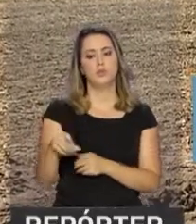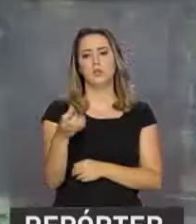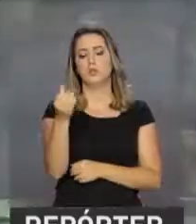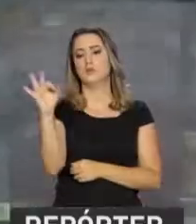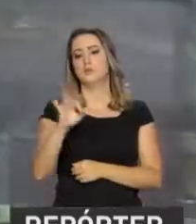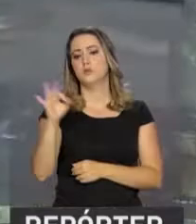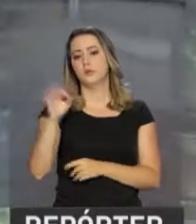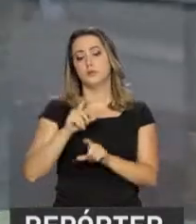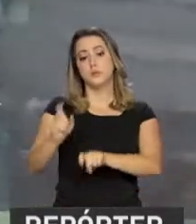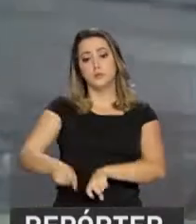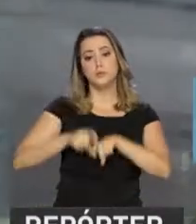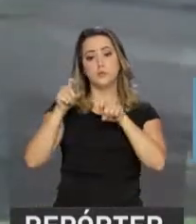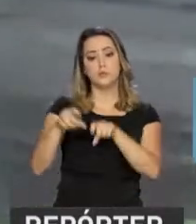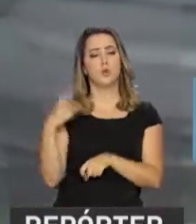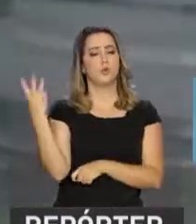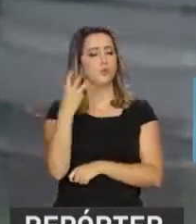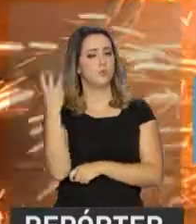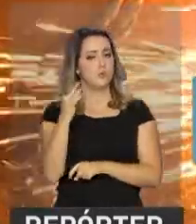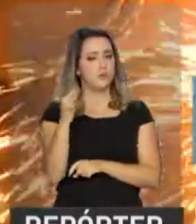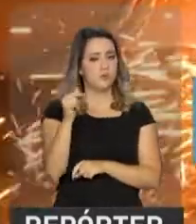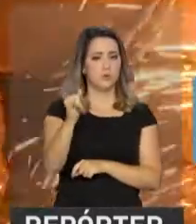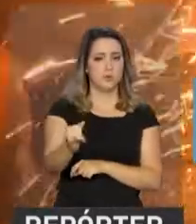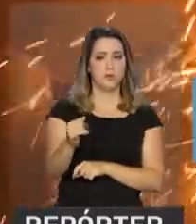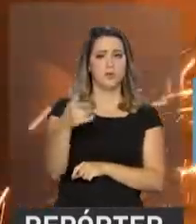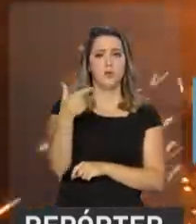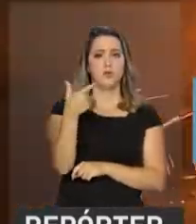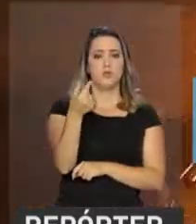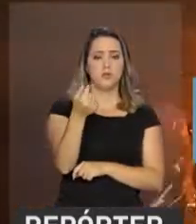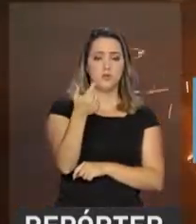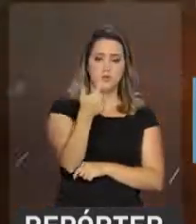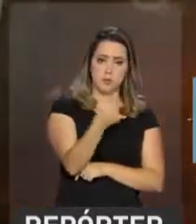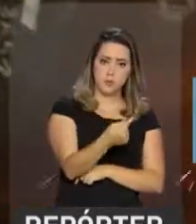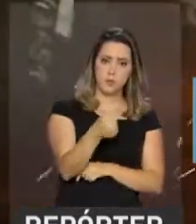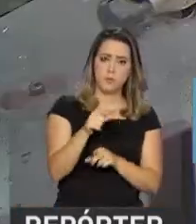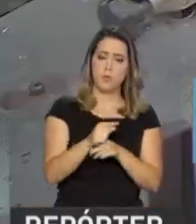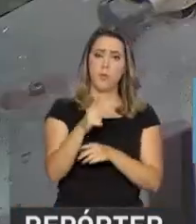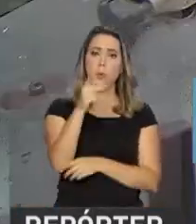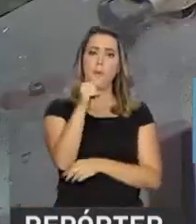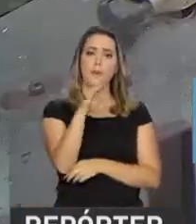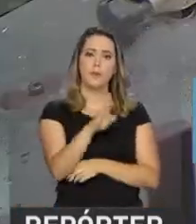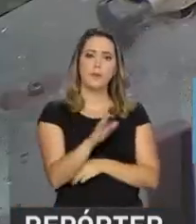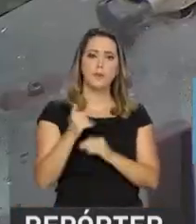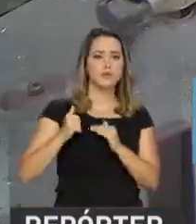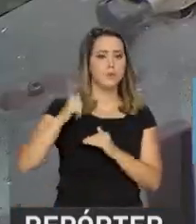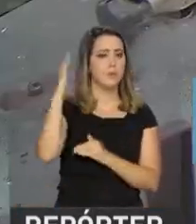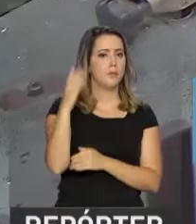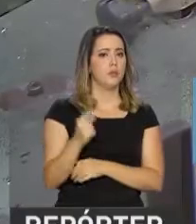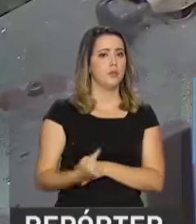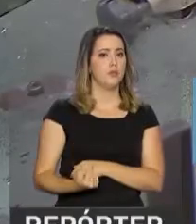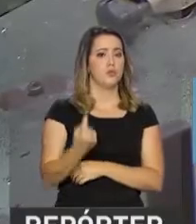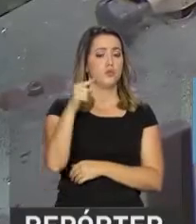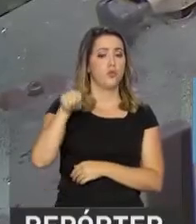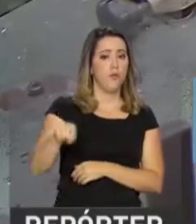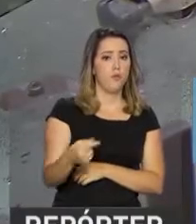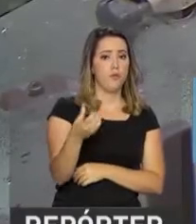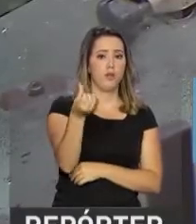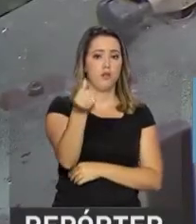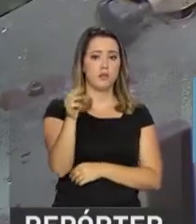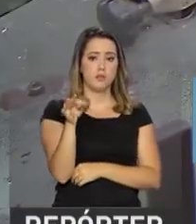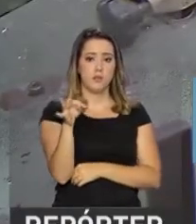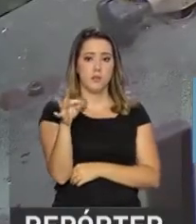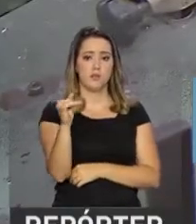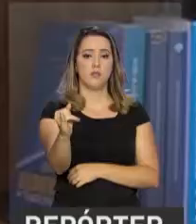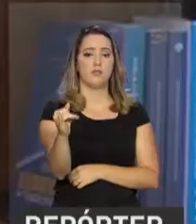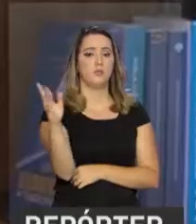no terceiro trimestre de 2017 o produto interno bruto foi de mais de 1,6 trilhão